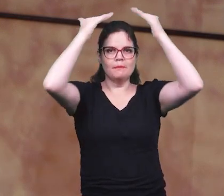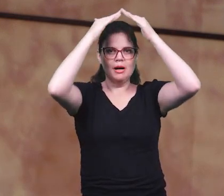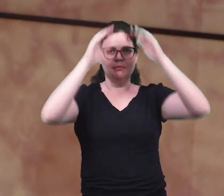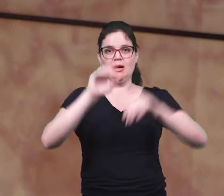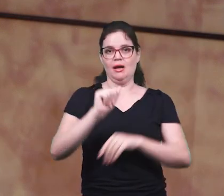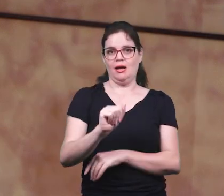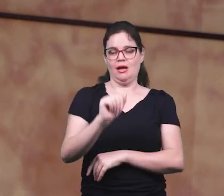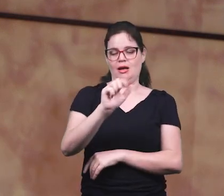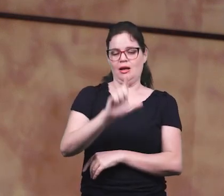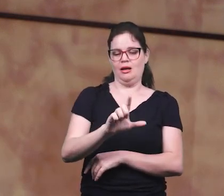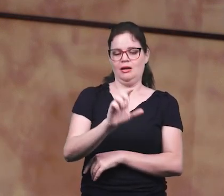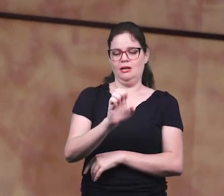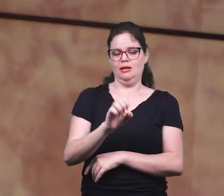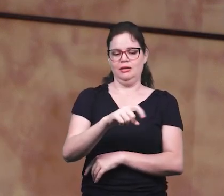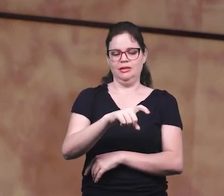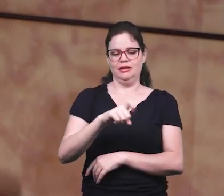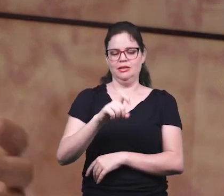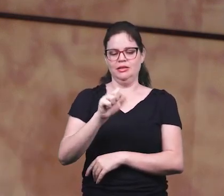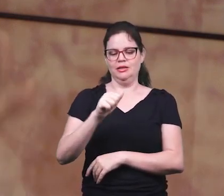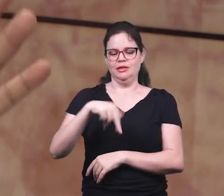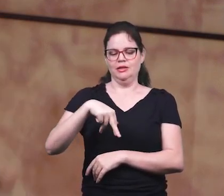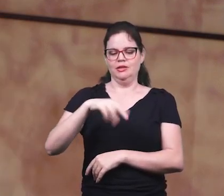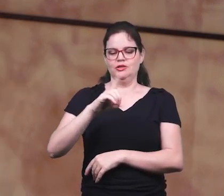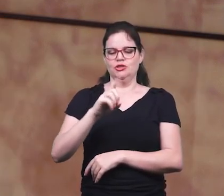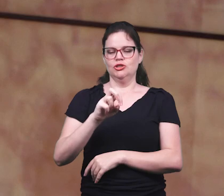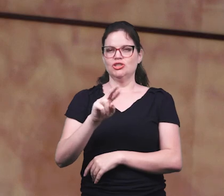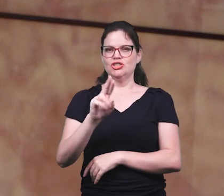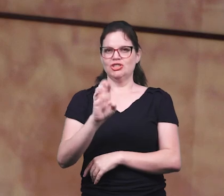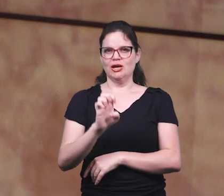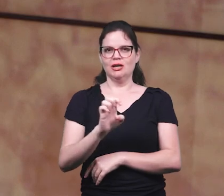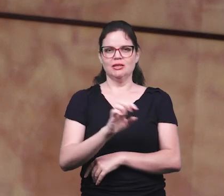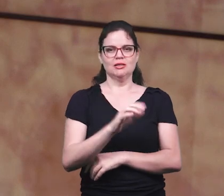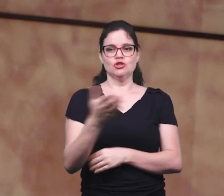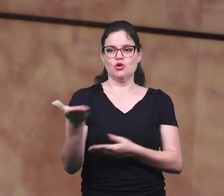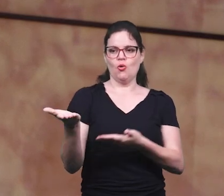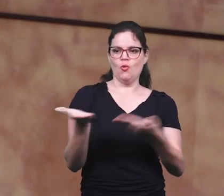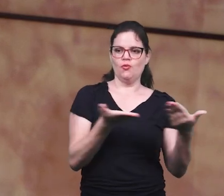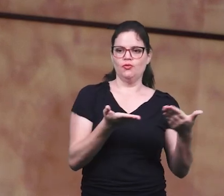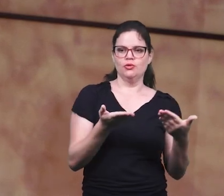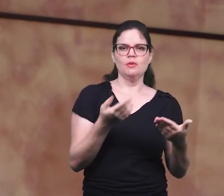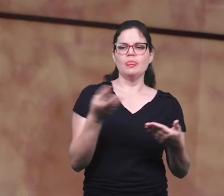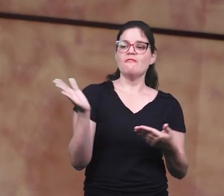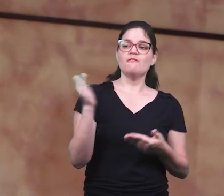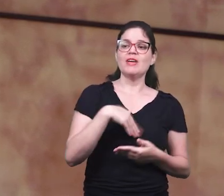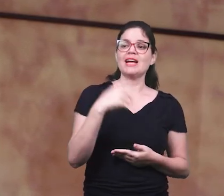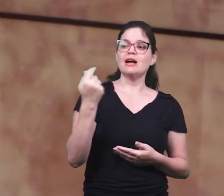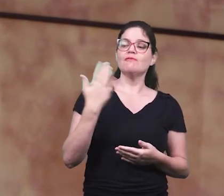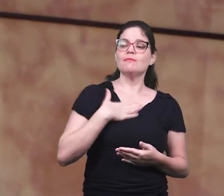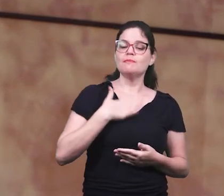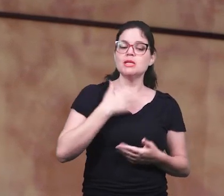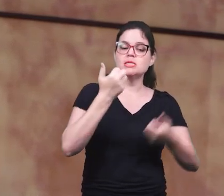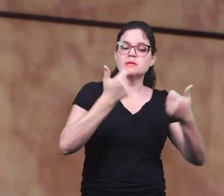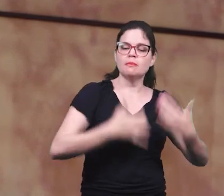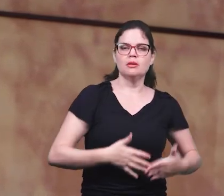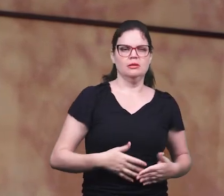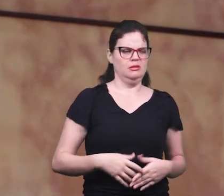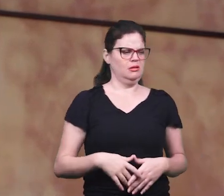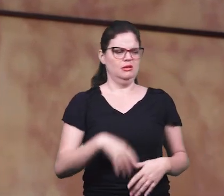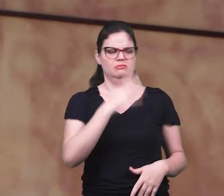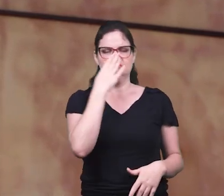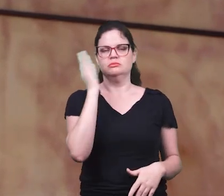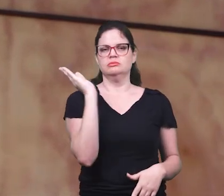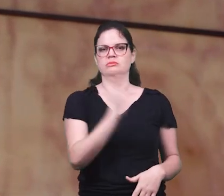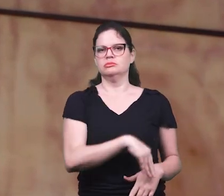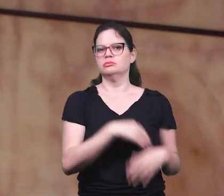Papa Alexandre VI para dar explicações, ele nem ligou para essas convocações, né? Ele tinha essas coisas, né? Assim como Lutero teve